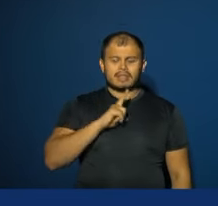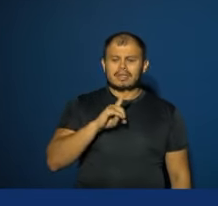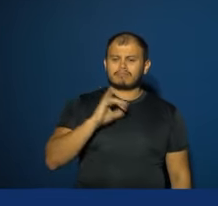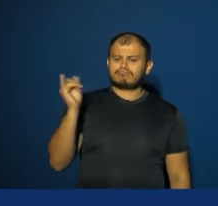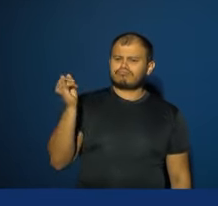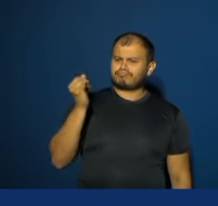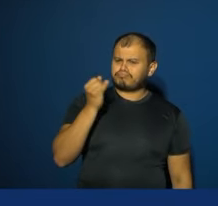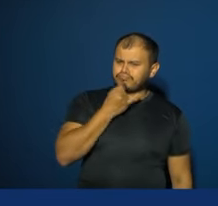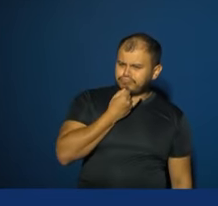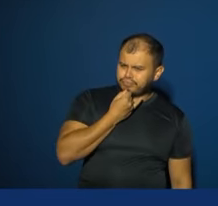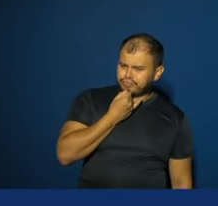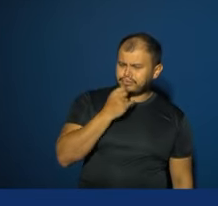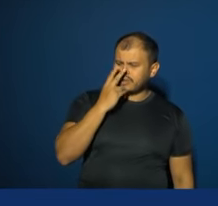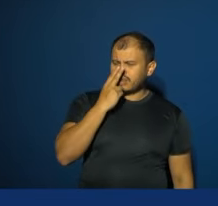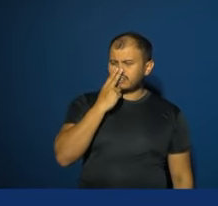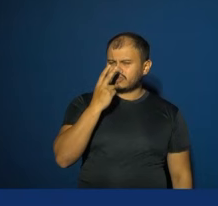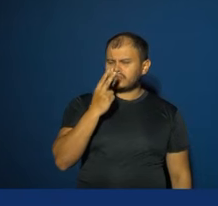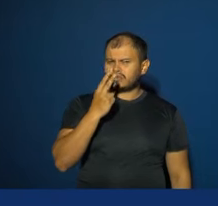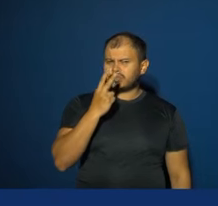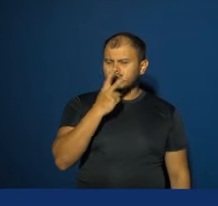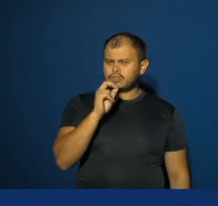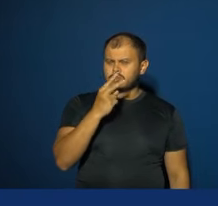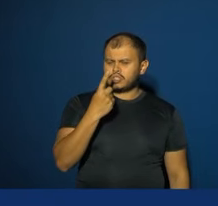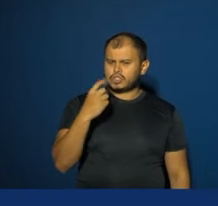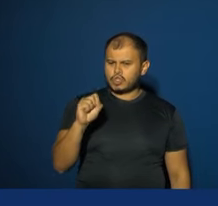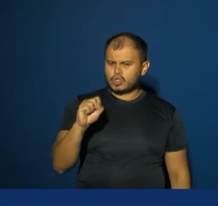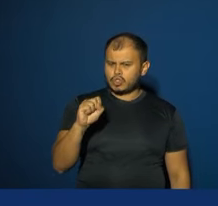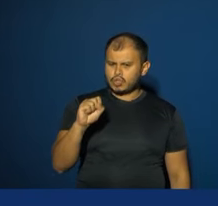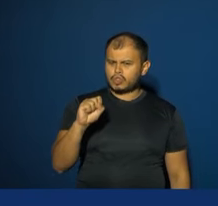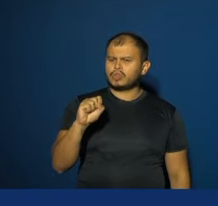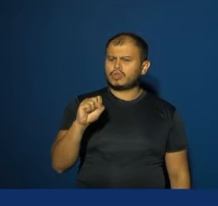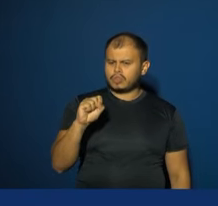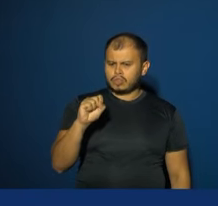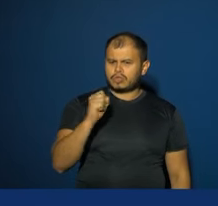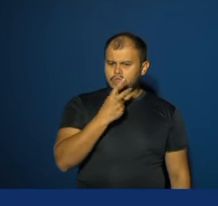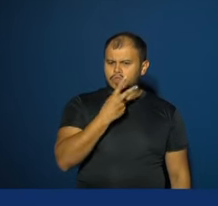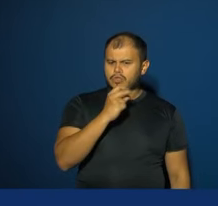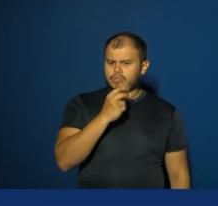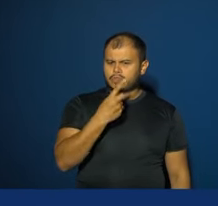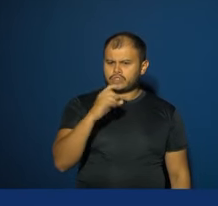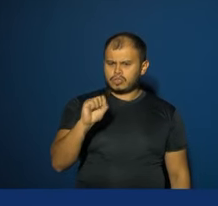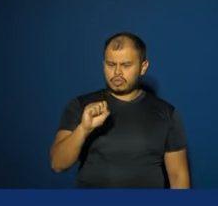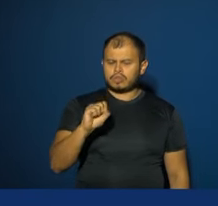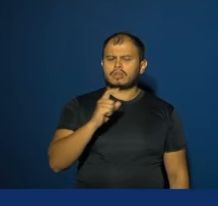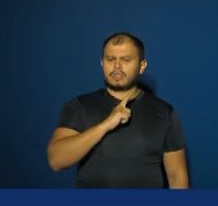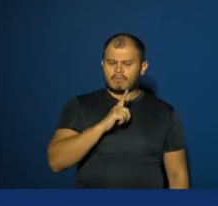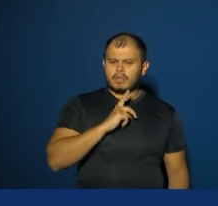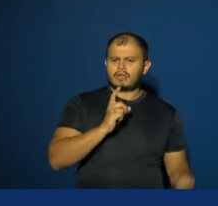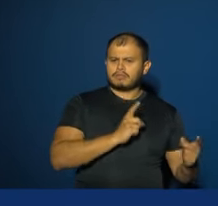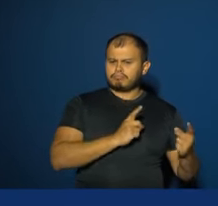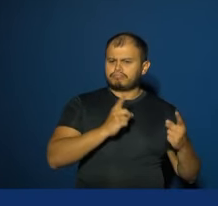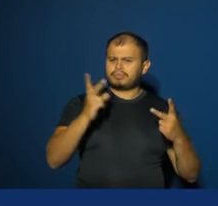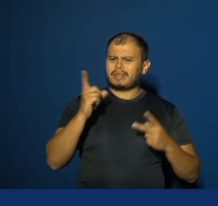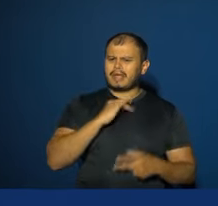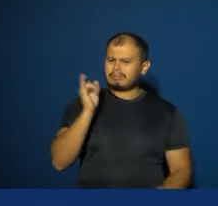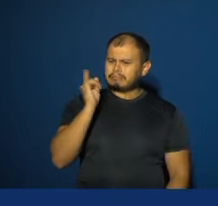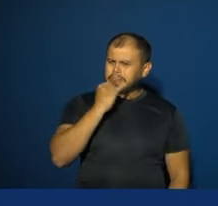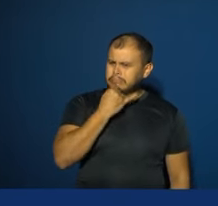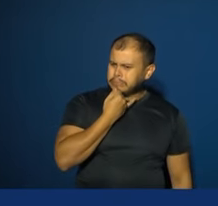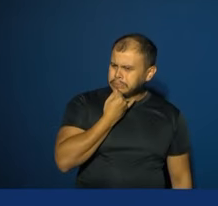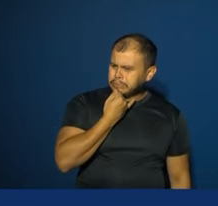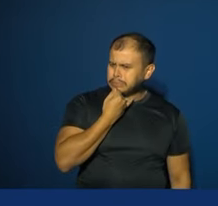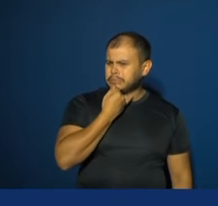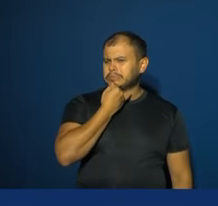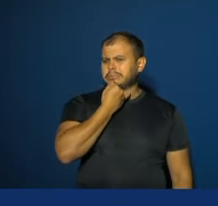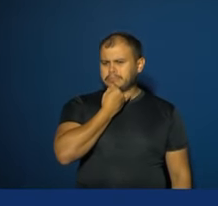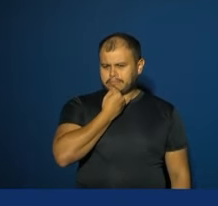tristes acho que foi em 18 setas foi em 18 foi em 18 que eles desfizeram das ações da CCR e de 18 para